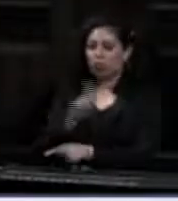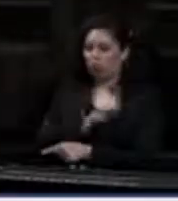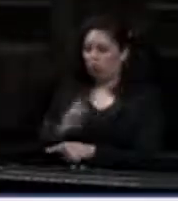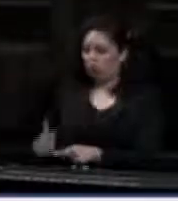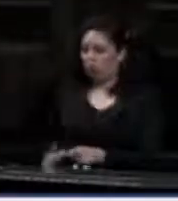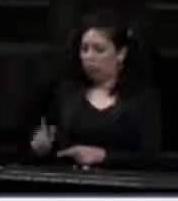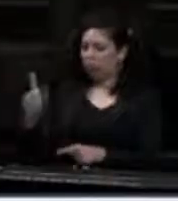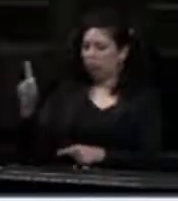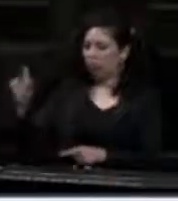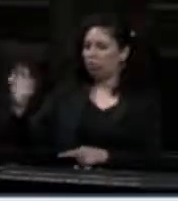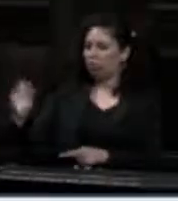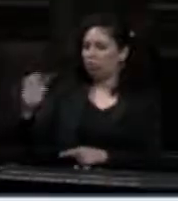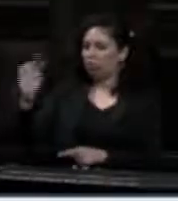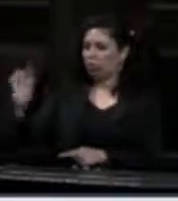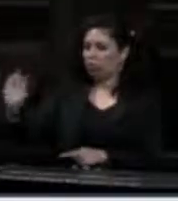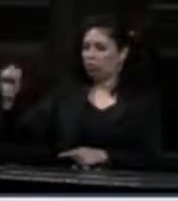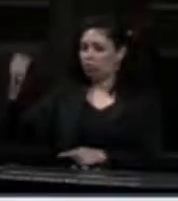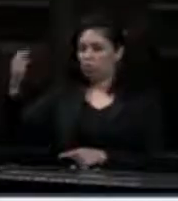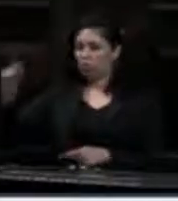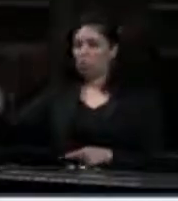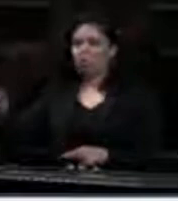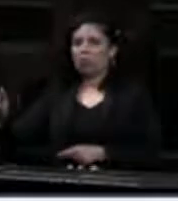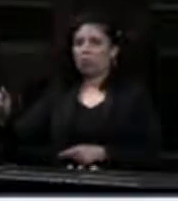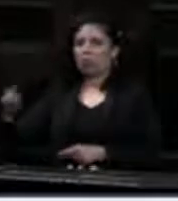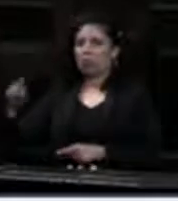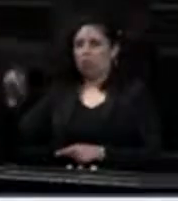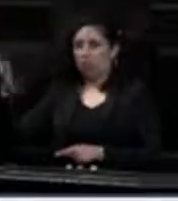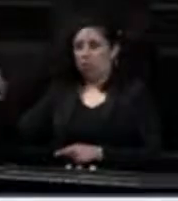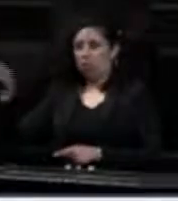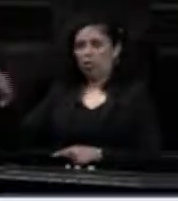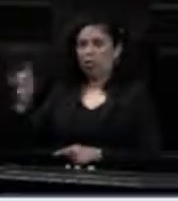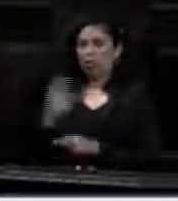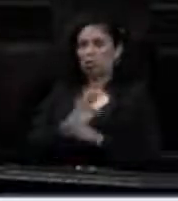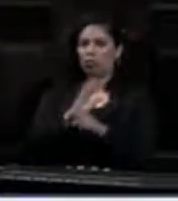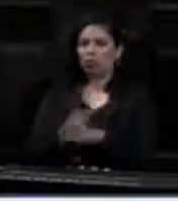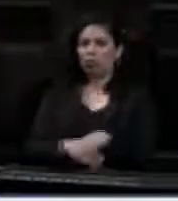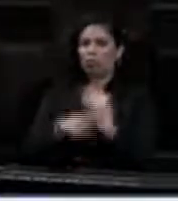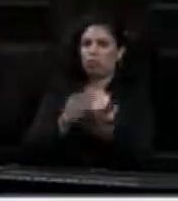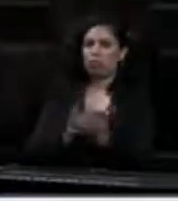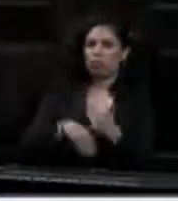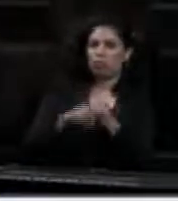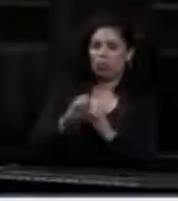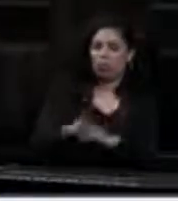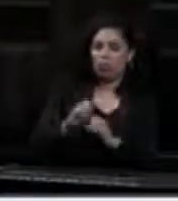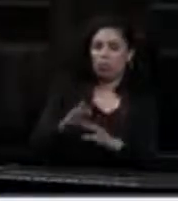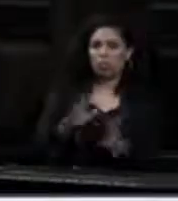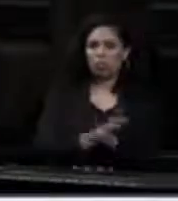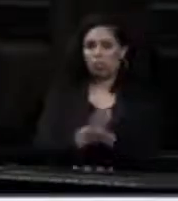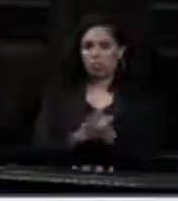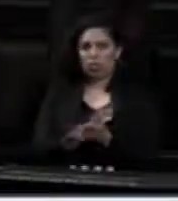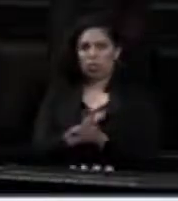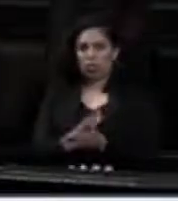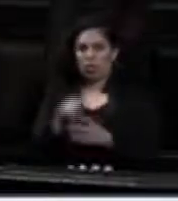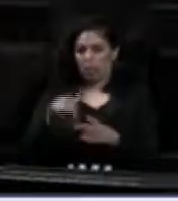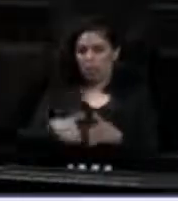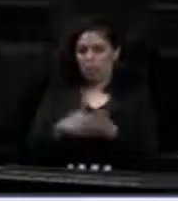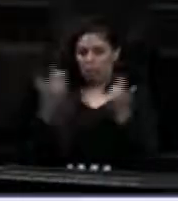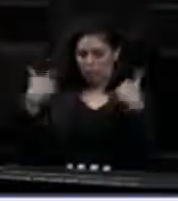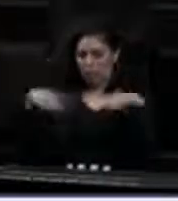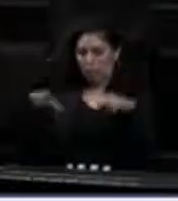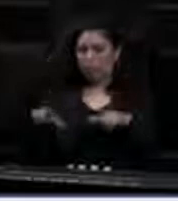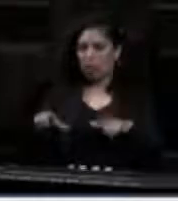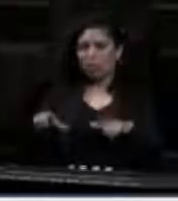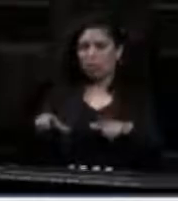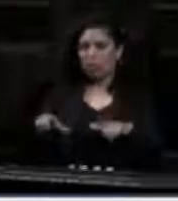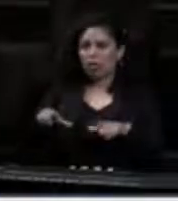não investiu o mínimo em educação e saúde. Esta casa prejudica a população não por